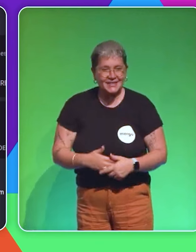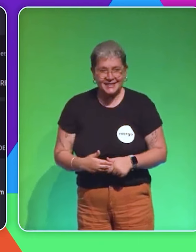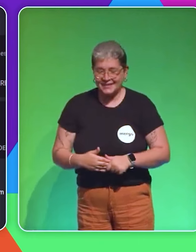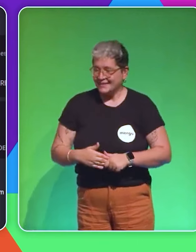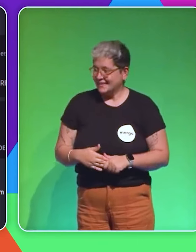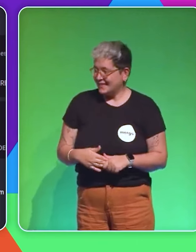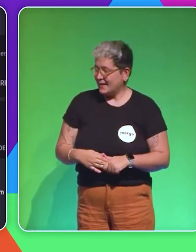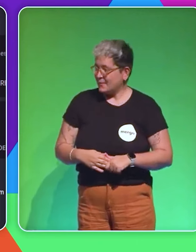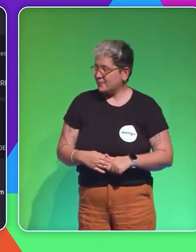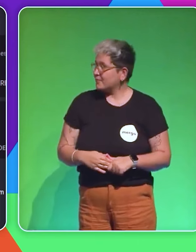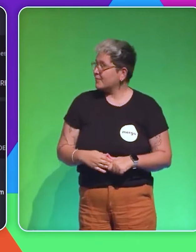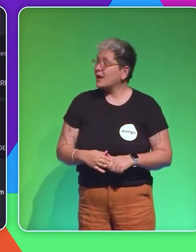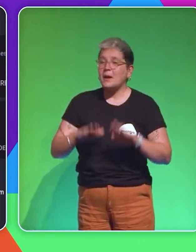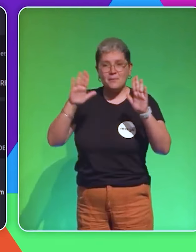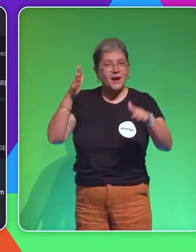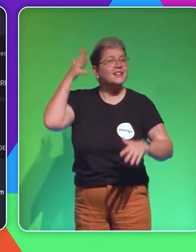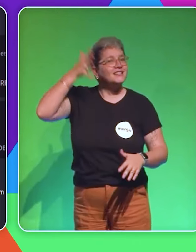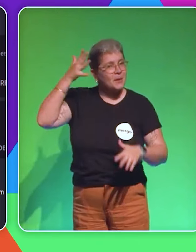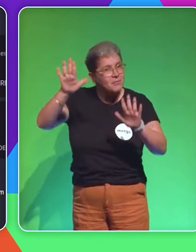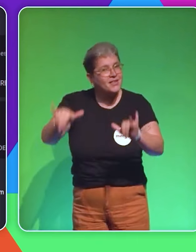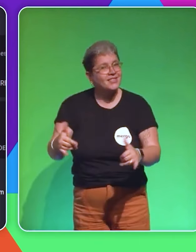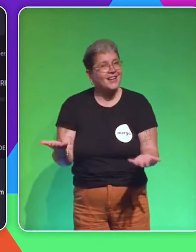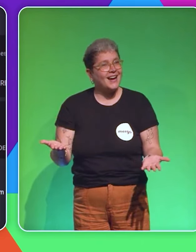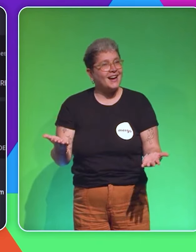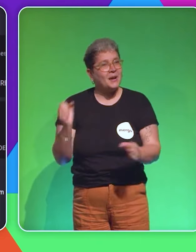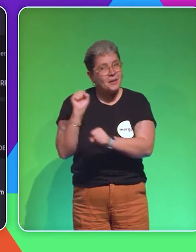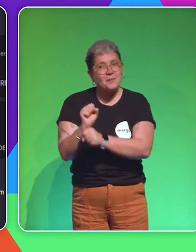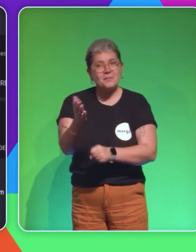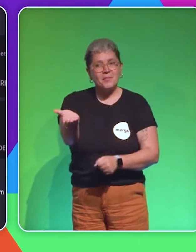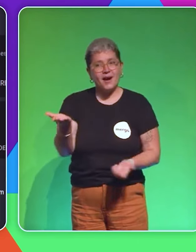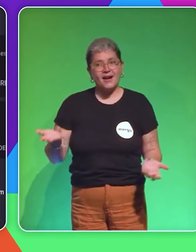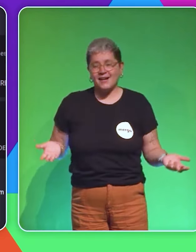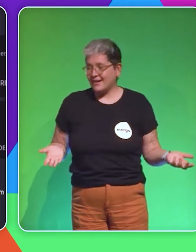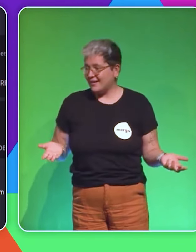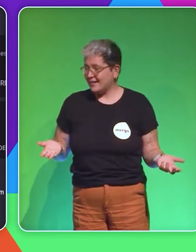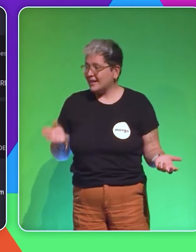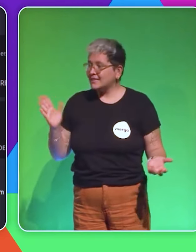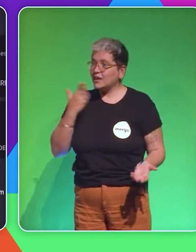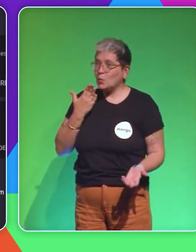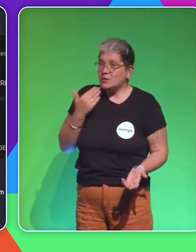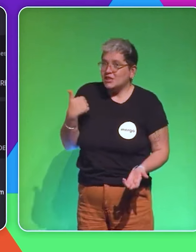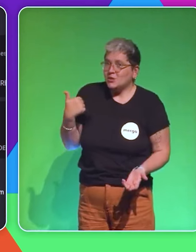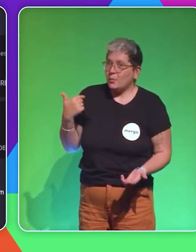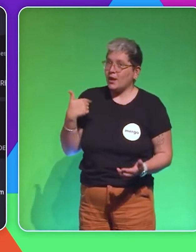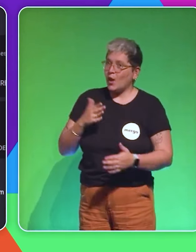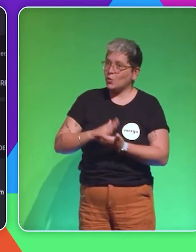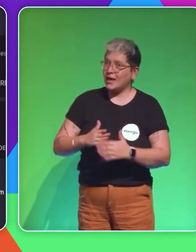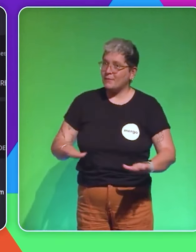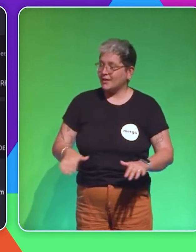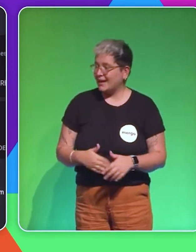vocês gostam Deixa eu terminar minha palestra já estão me pedindo aqui